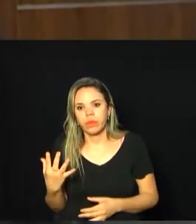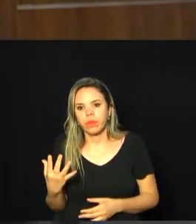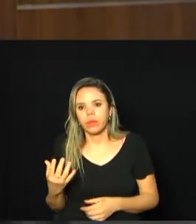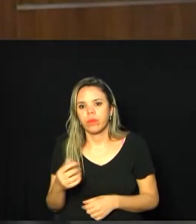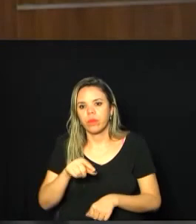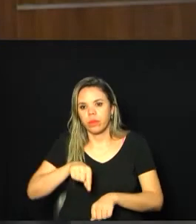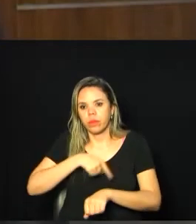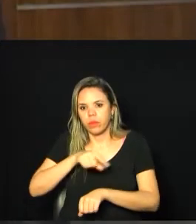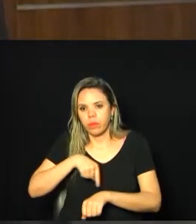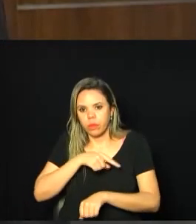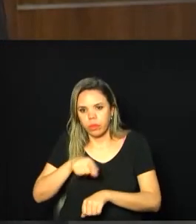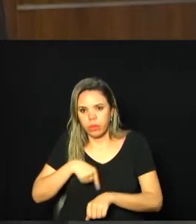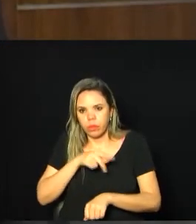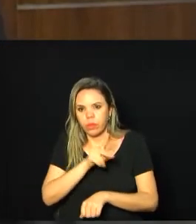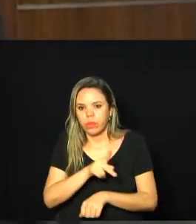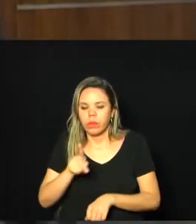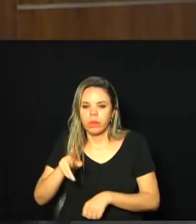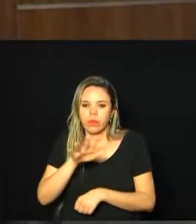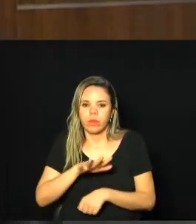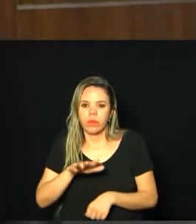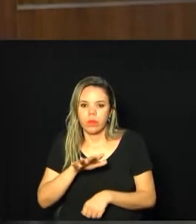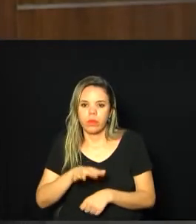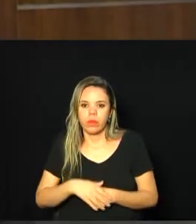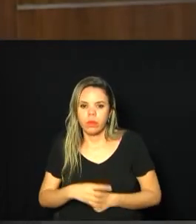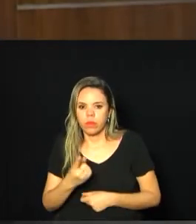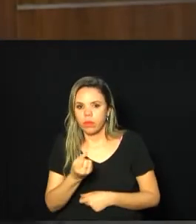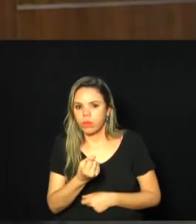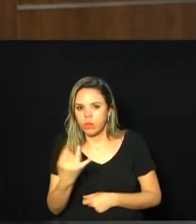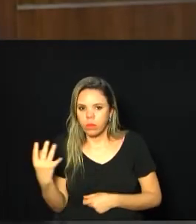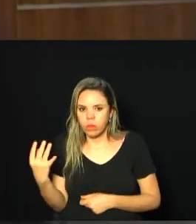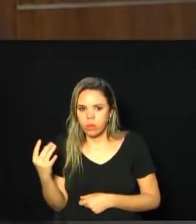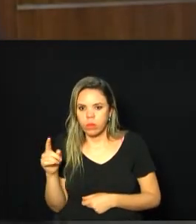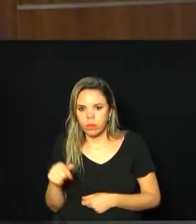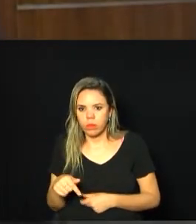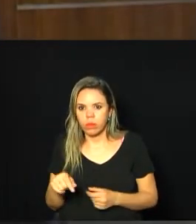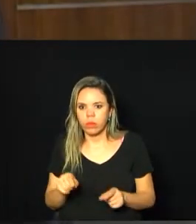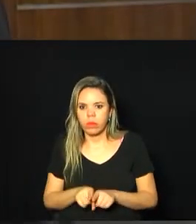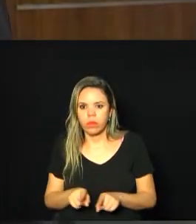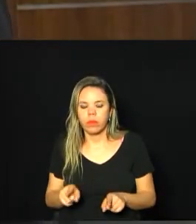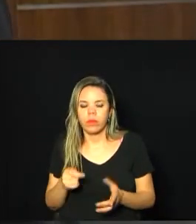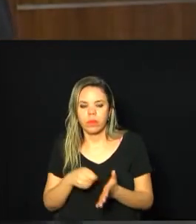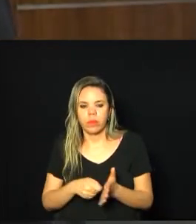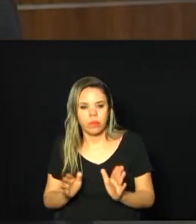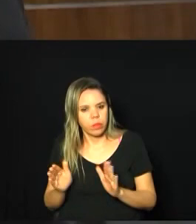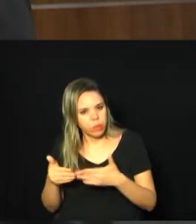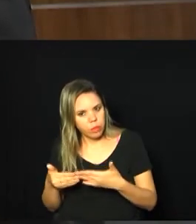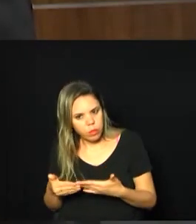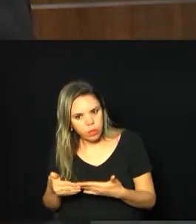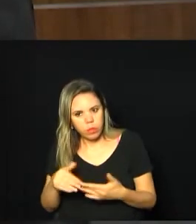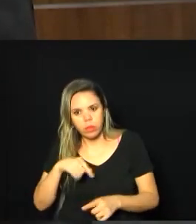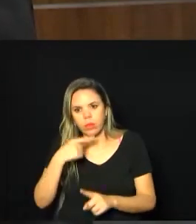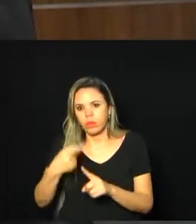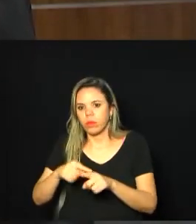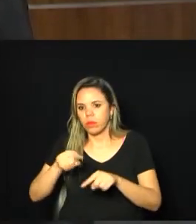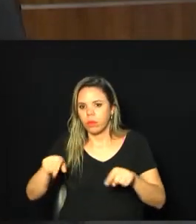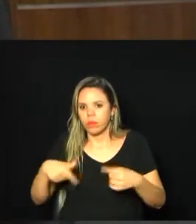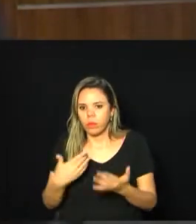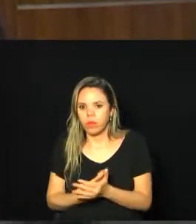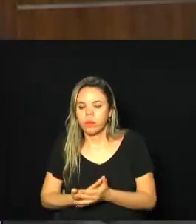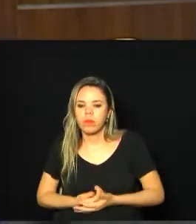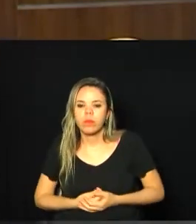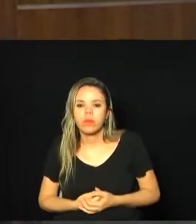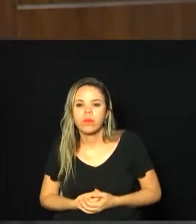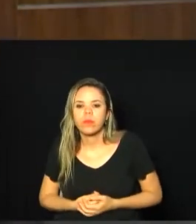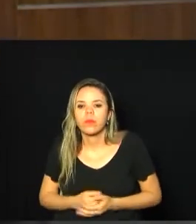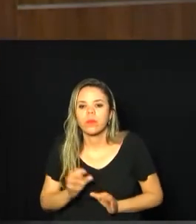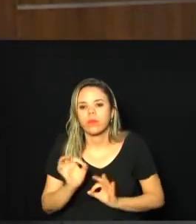carga horária dos educadores, pelo menos 1/3, deve ser dedicada a atividades extra-sala de aula. Tanto